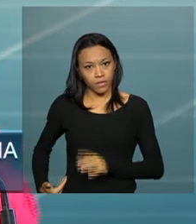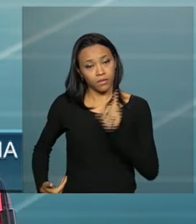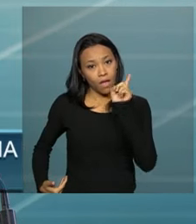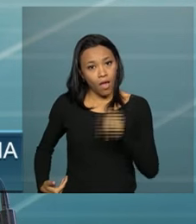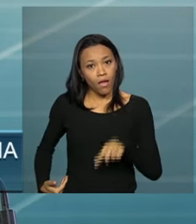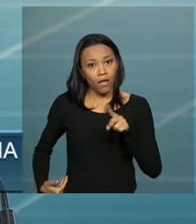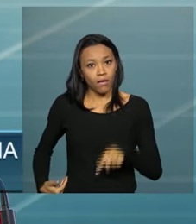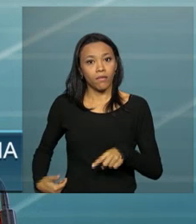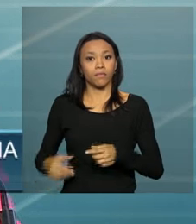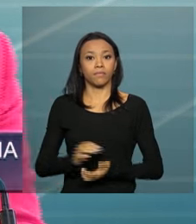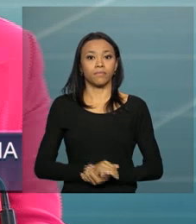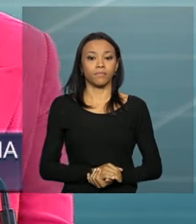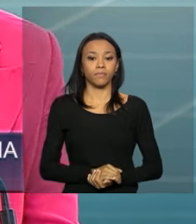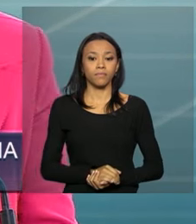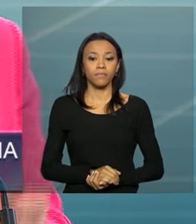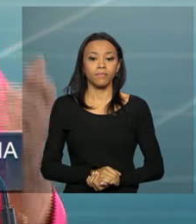sem sombra de dúvida,